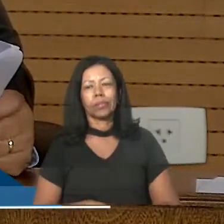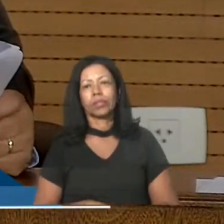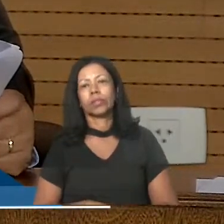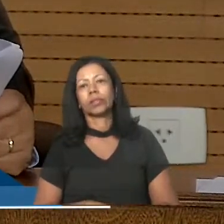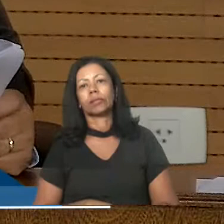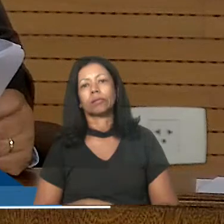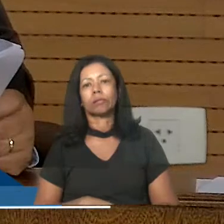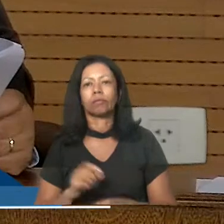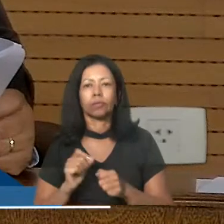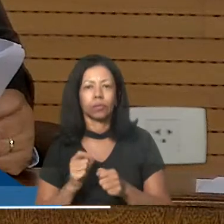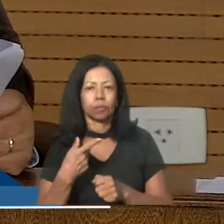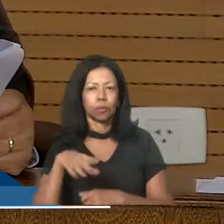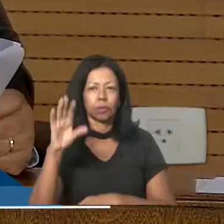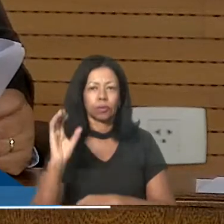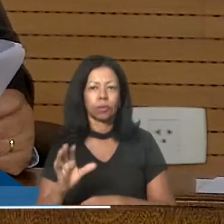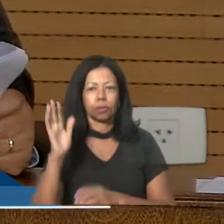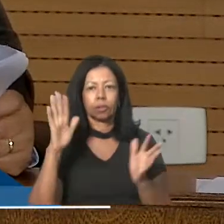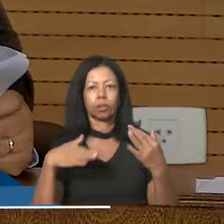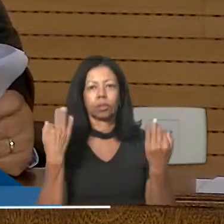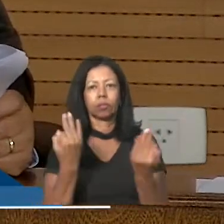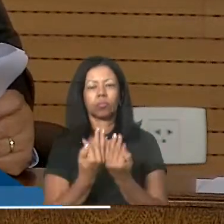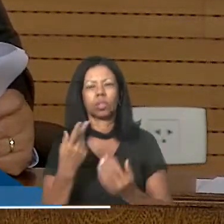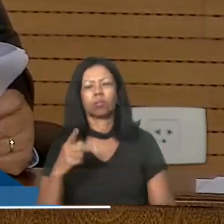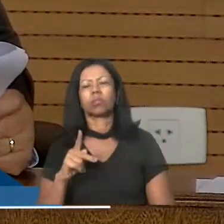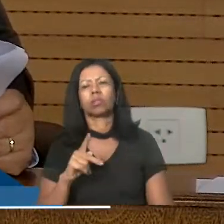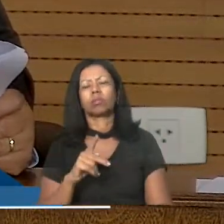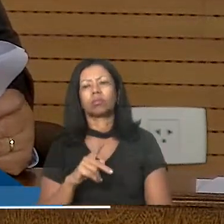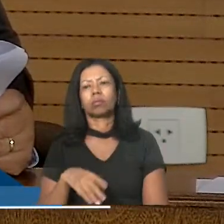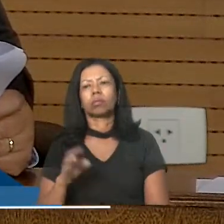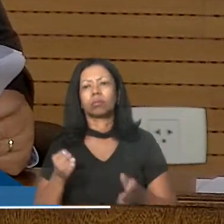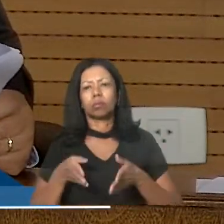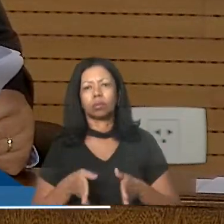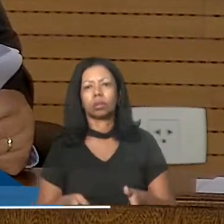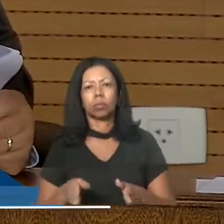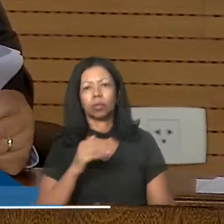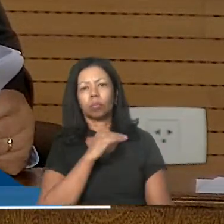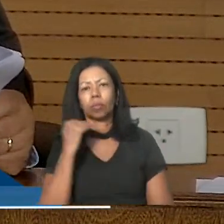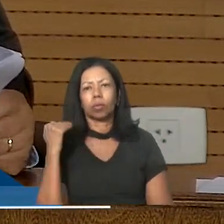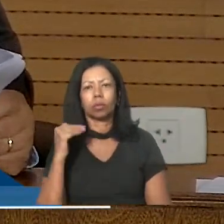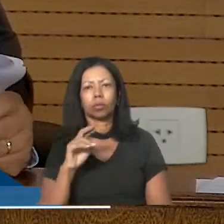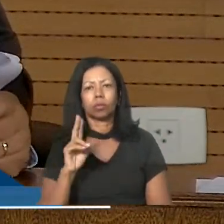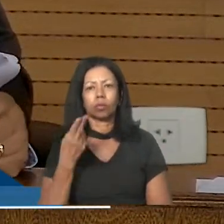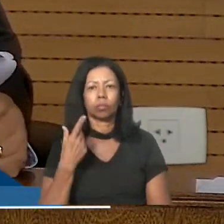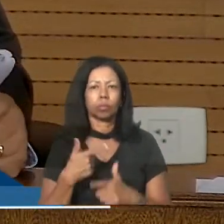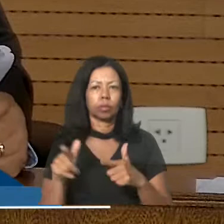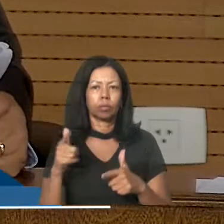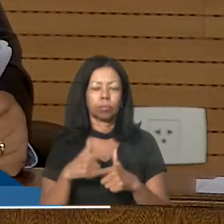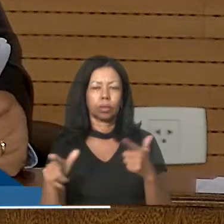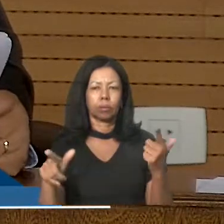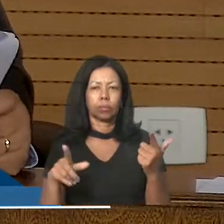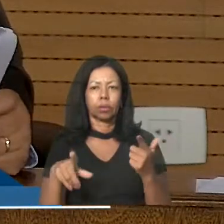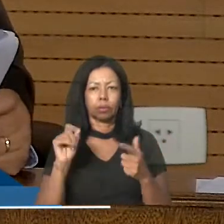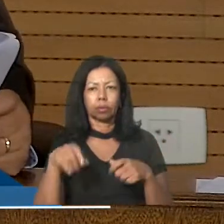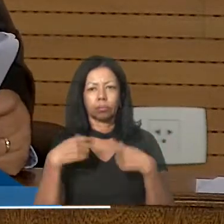prestadas aos cidadãos e às famílias em virtude de nascimento, morte, situações de